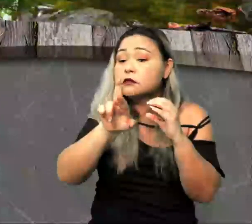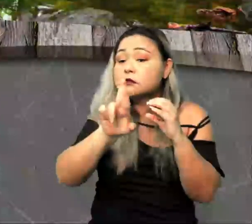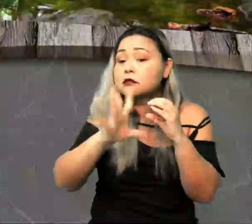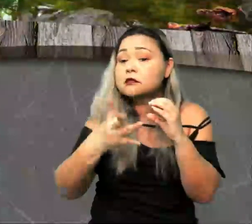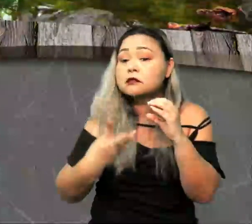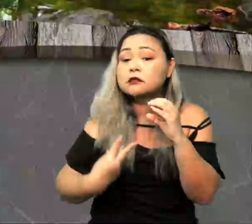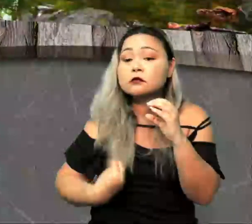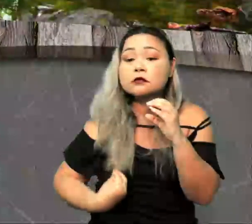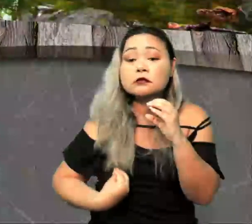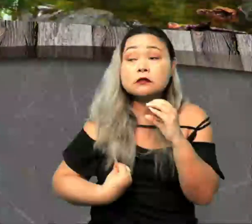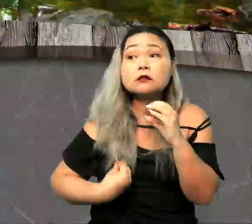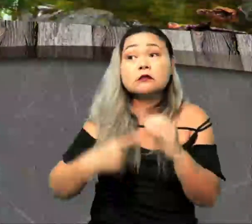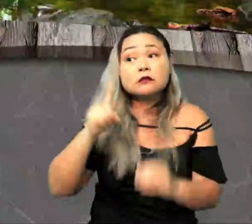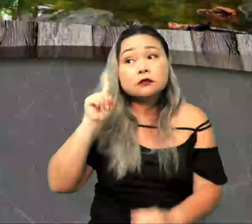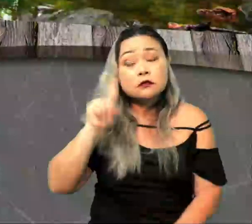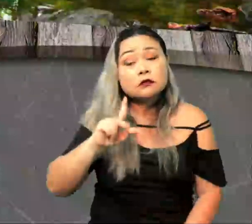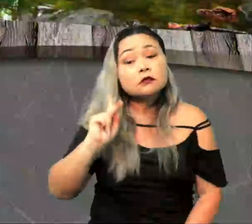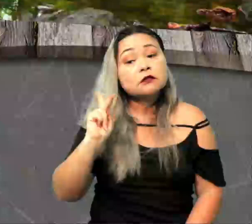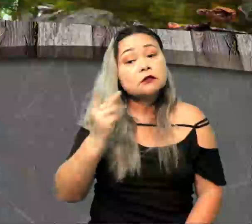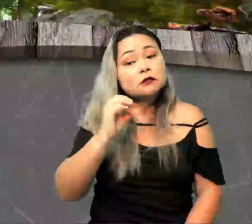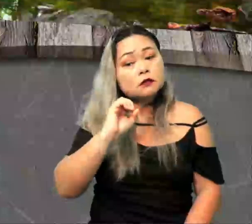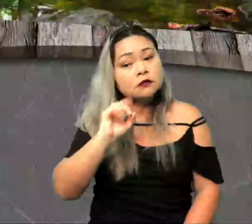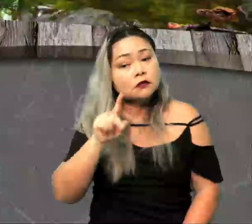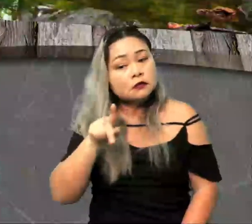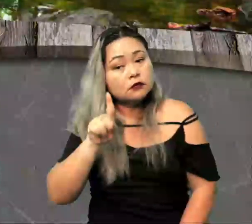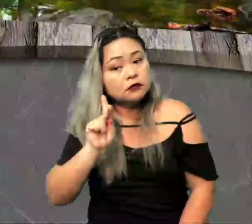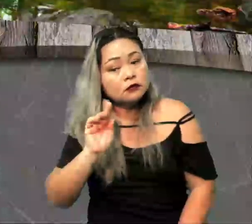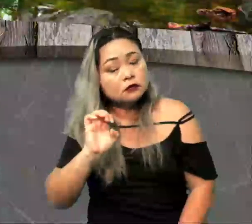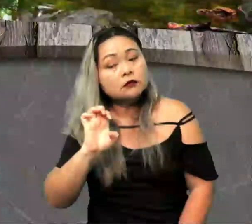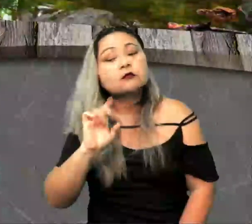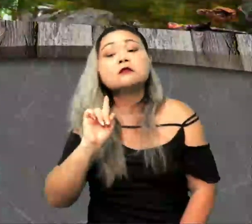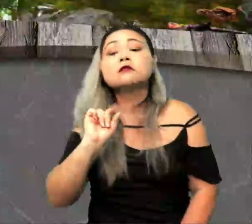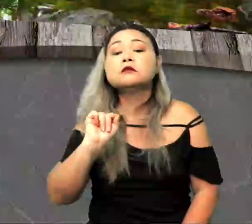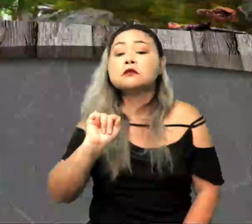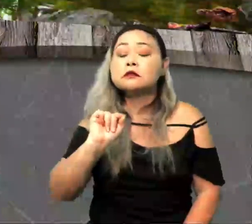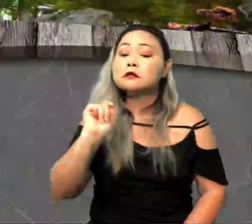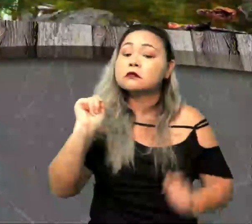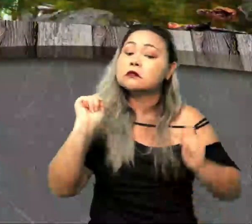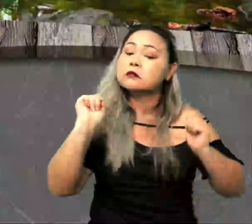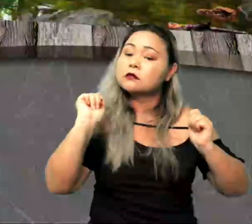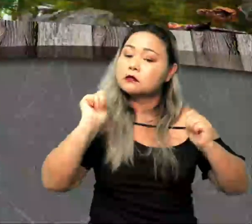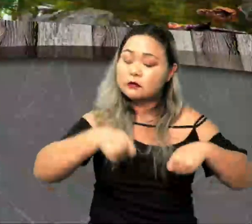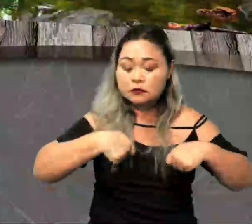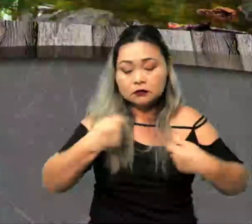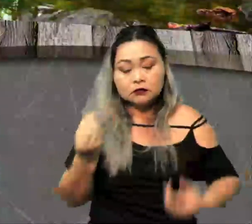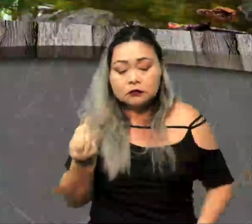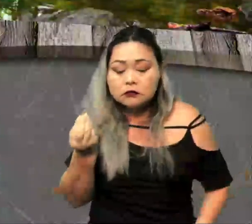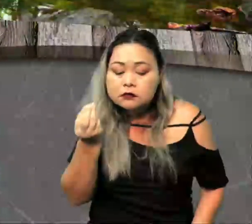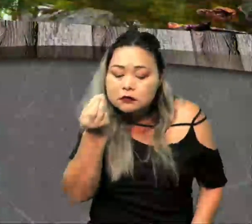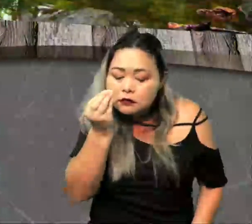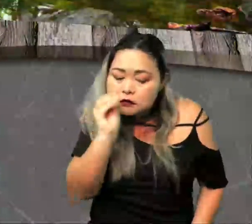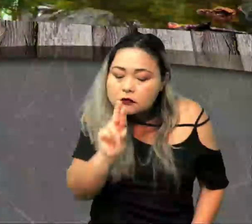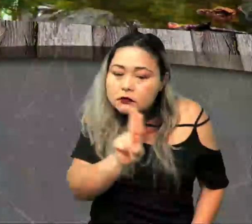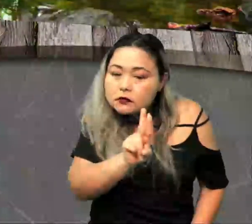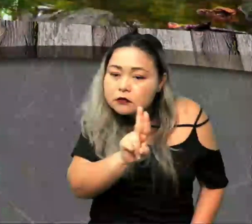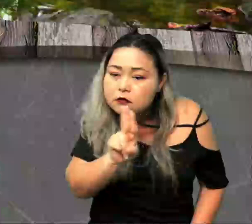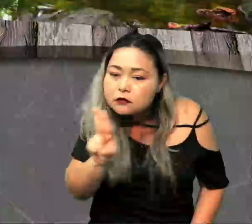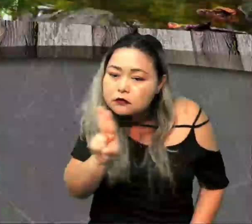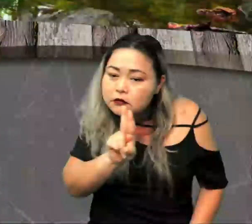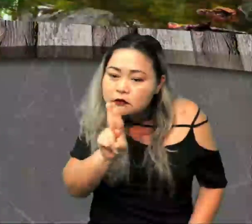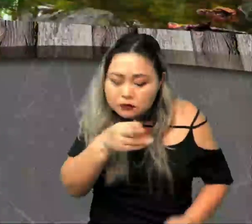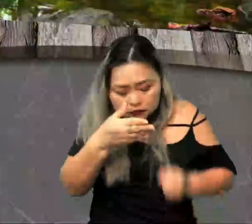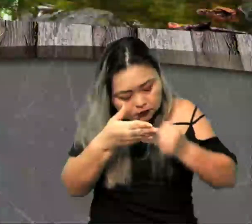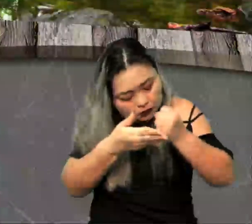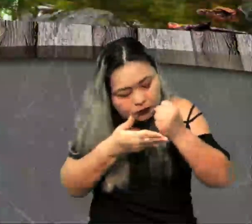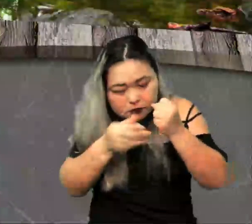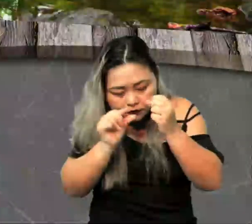Robert Hooke contribuiu em quê? Ele permitiu o nome dessa unidade básica. Tá